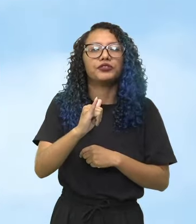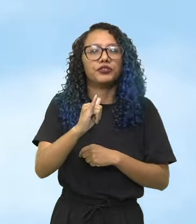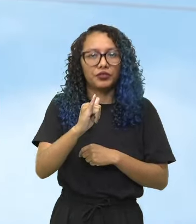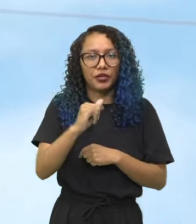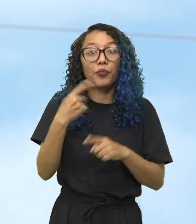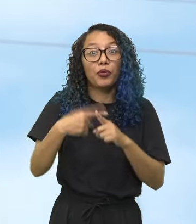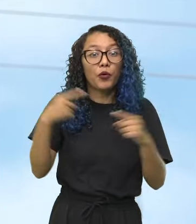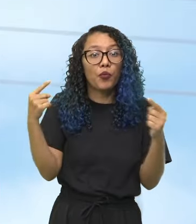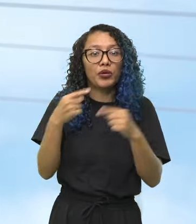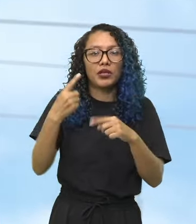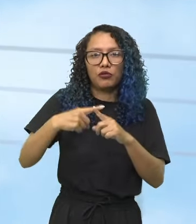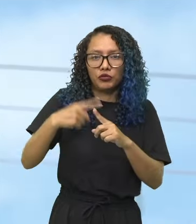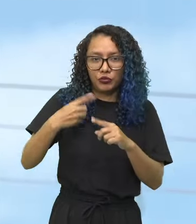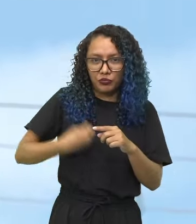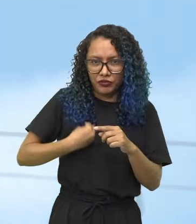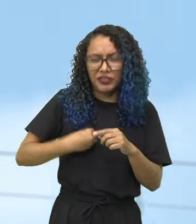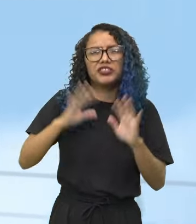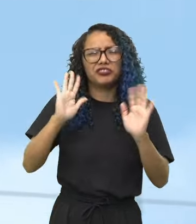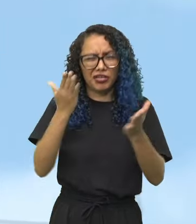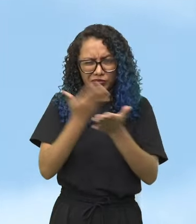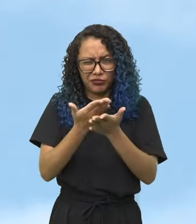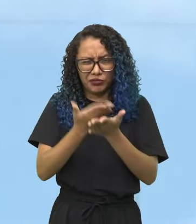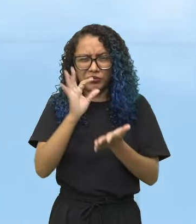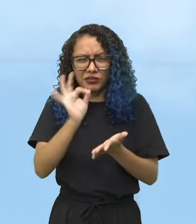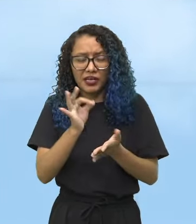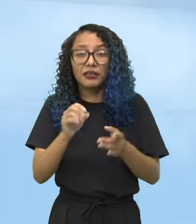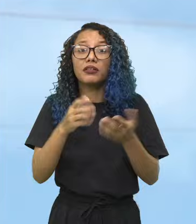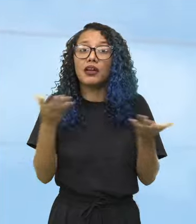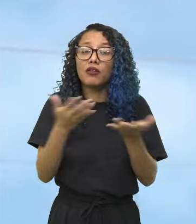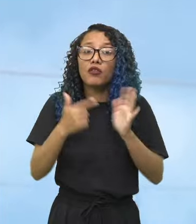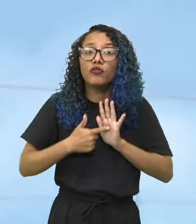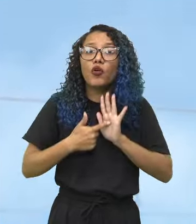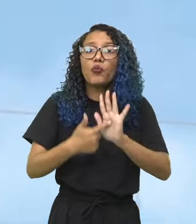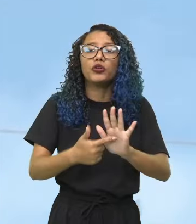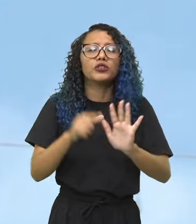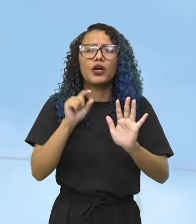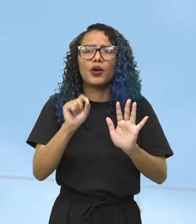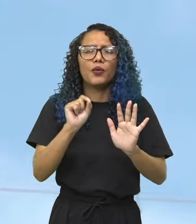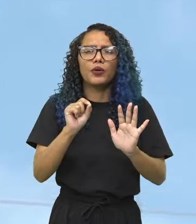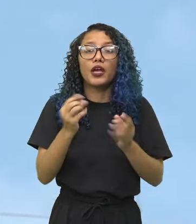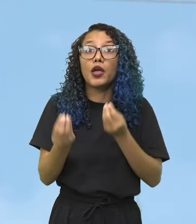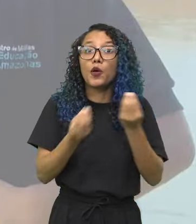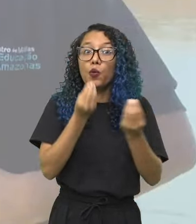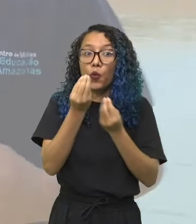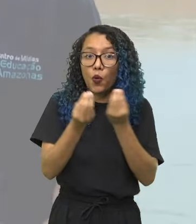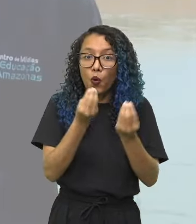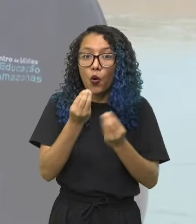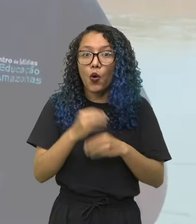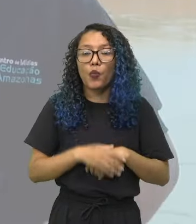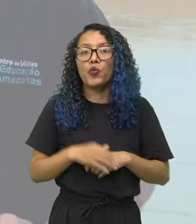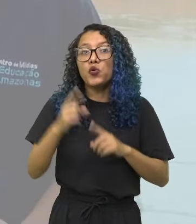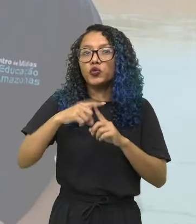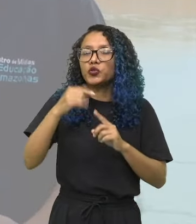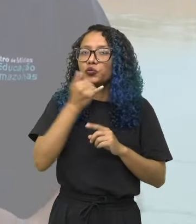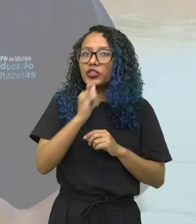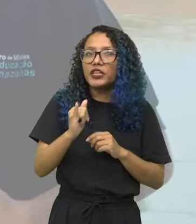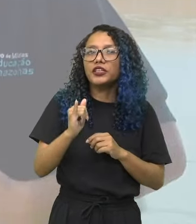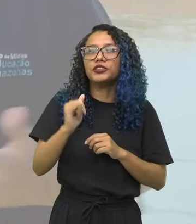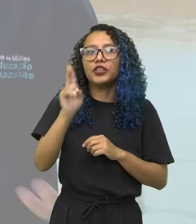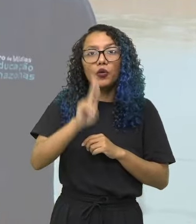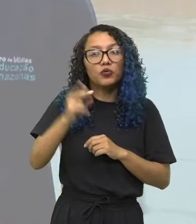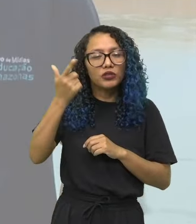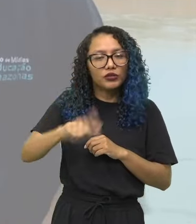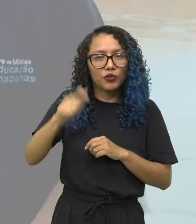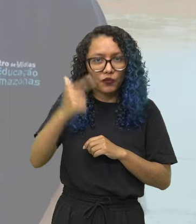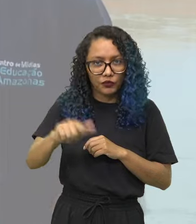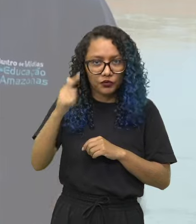verificamos isso ao longo da aula, certo? E eu estou aqui para demonstrar sobre as chamadas energias renováveis, as energias que têm